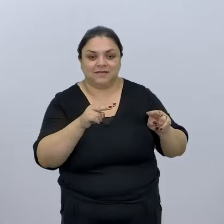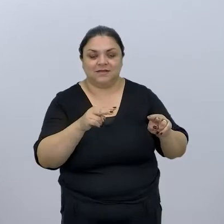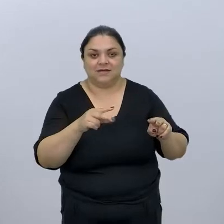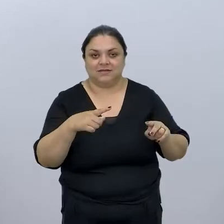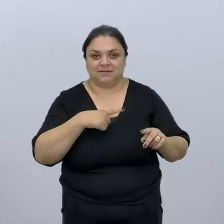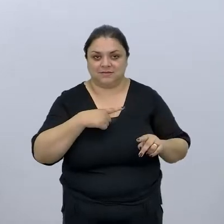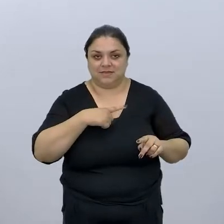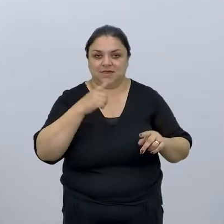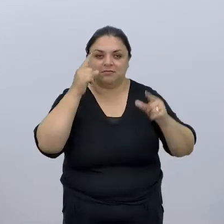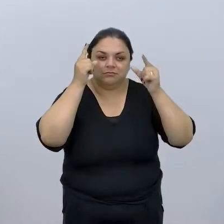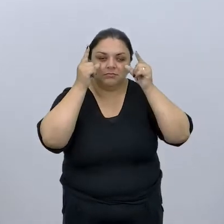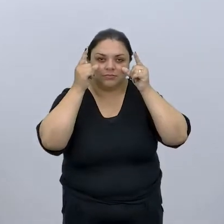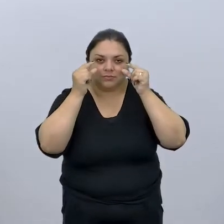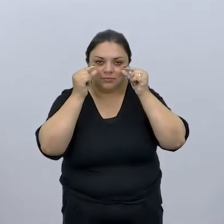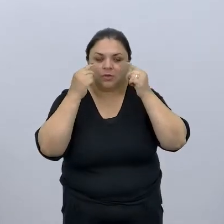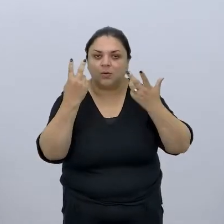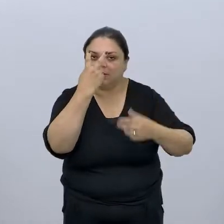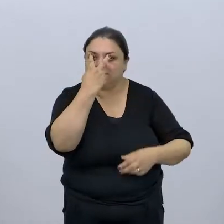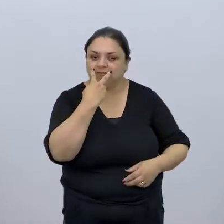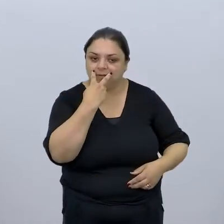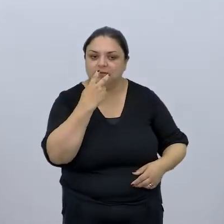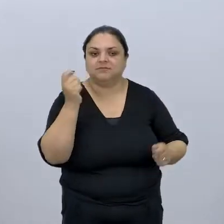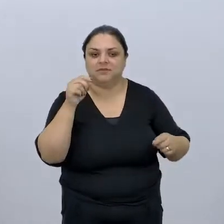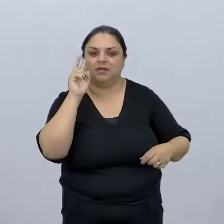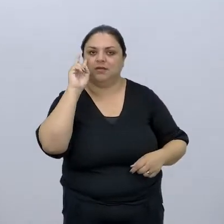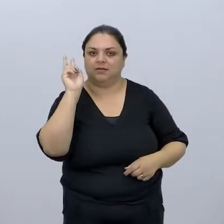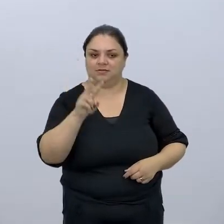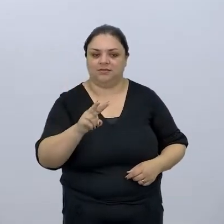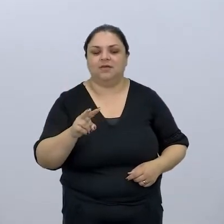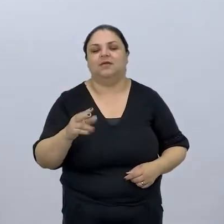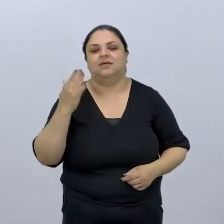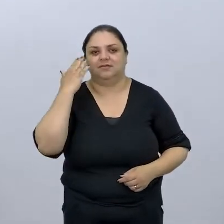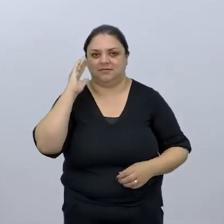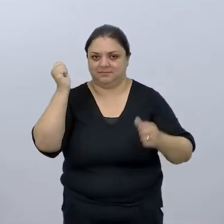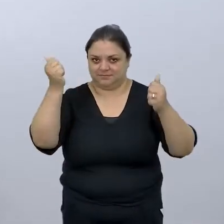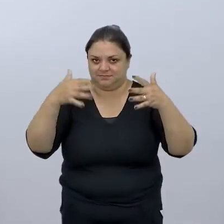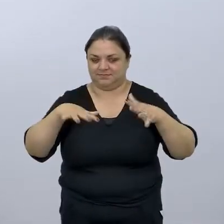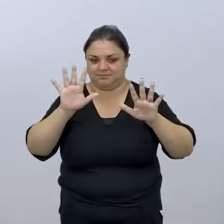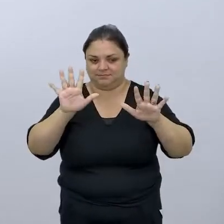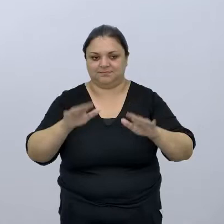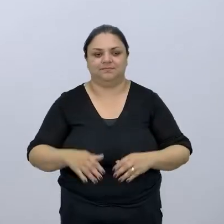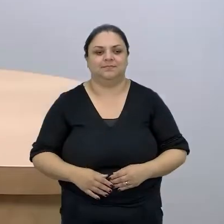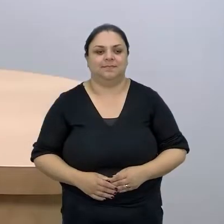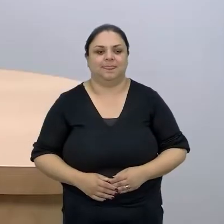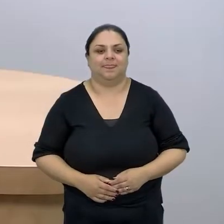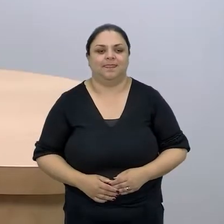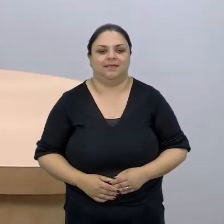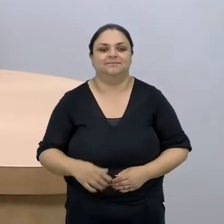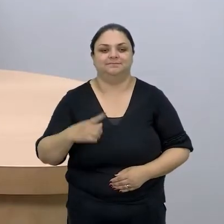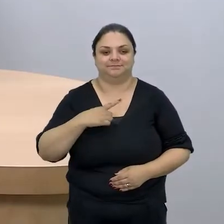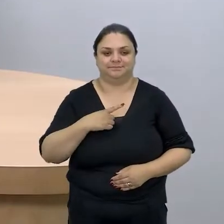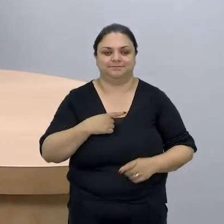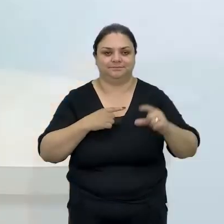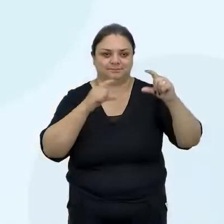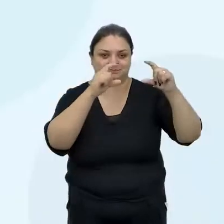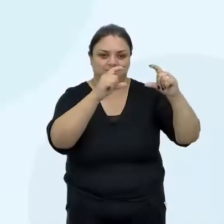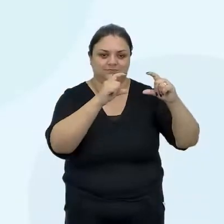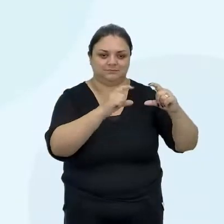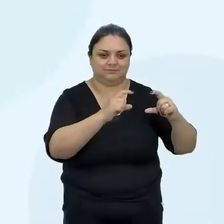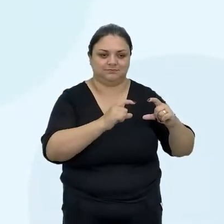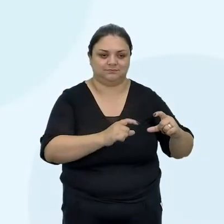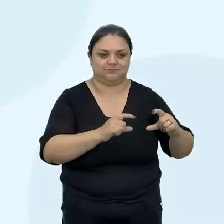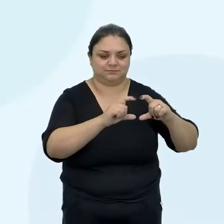têm baixa visibilidade, estudantes cegos também. O Scratch, na tela, ele tem várias pecinhas que elas